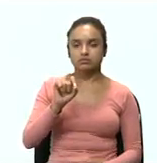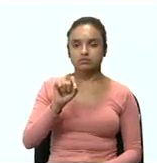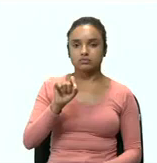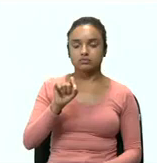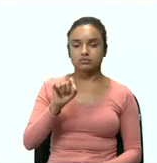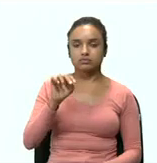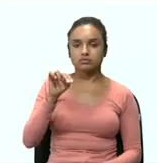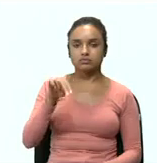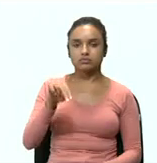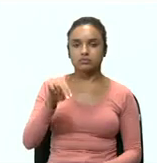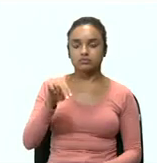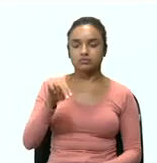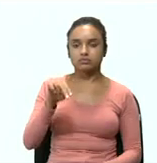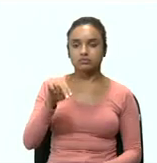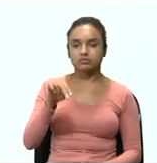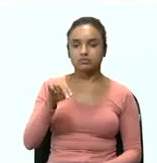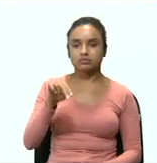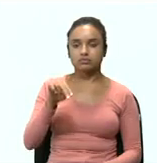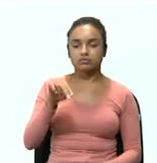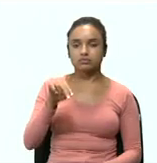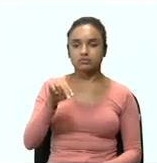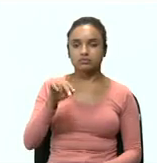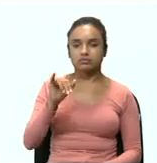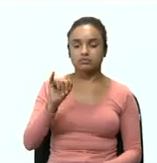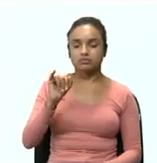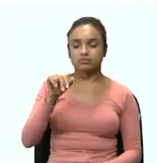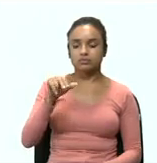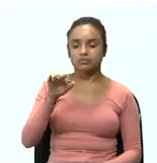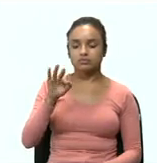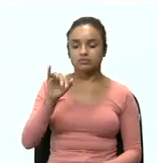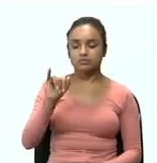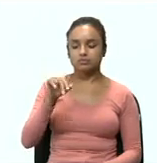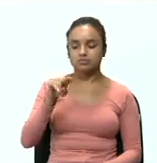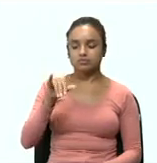de n tendendo ao infinito